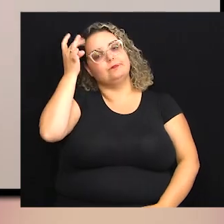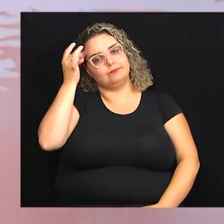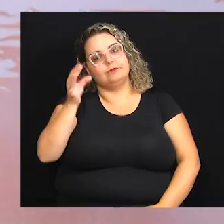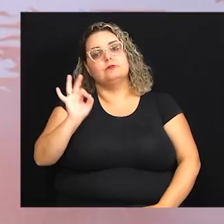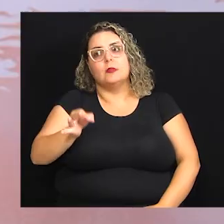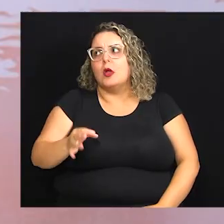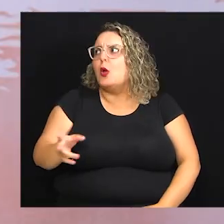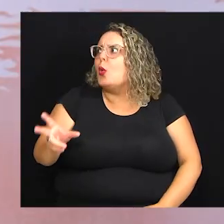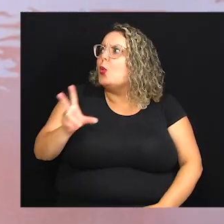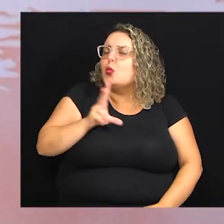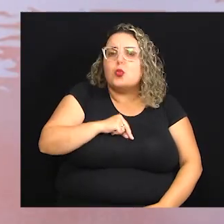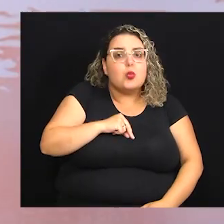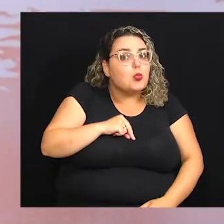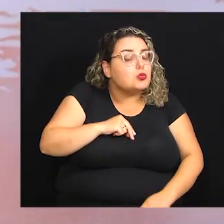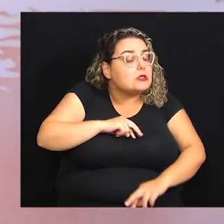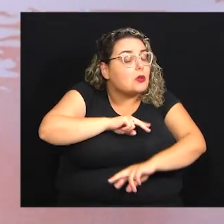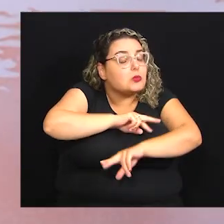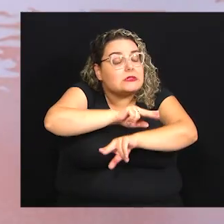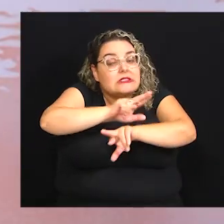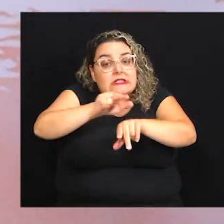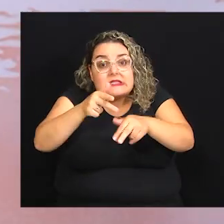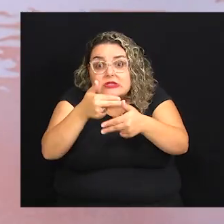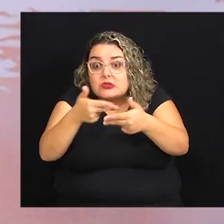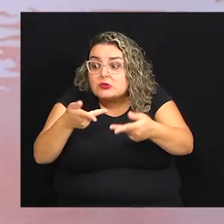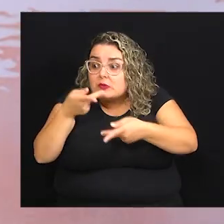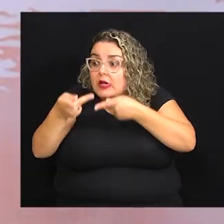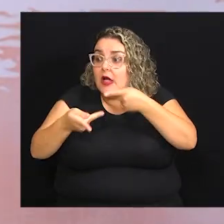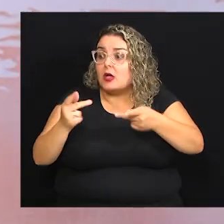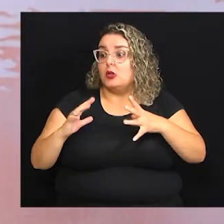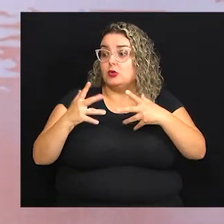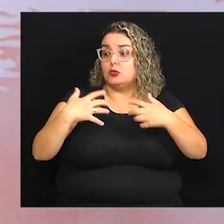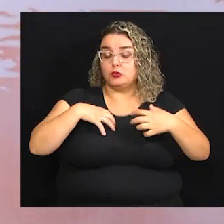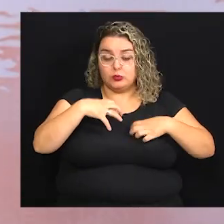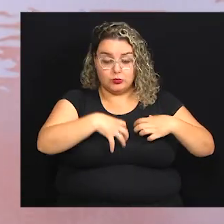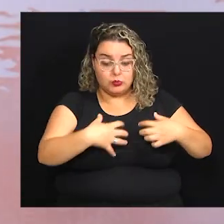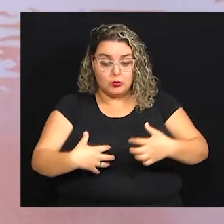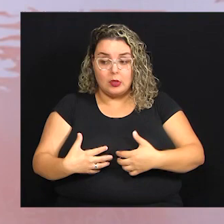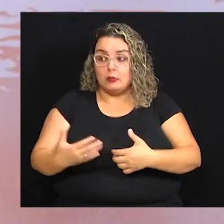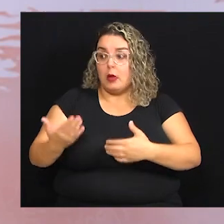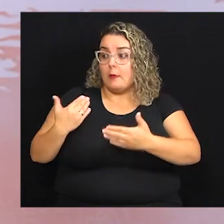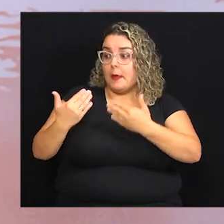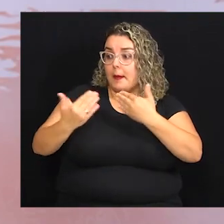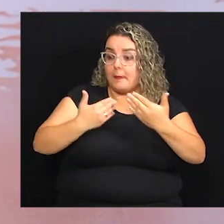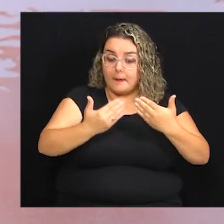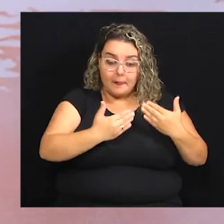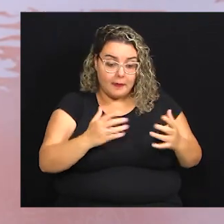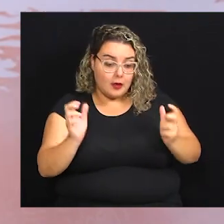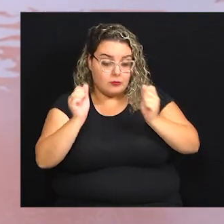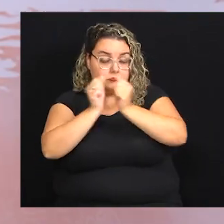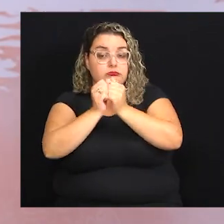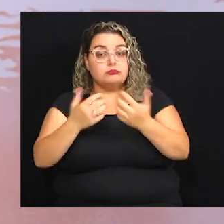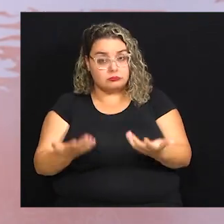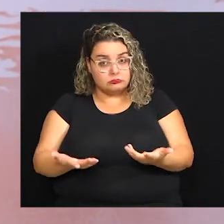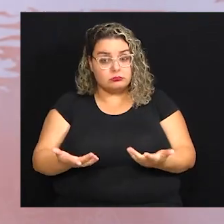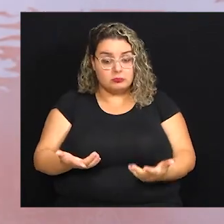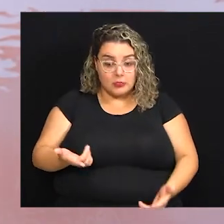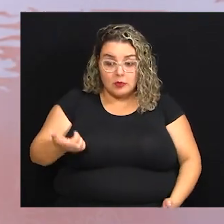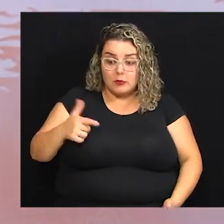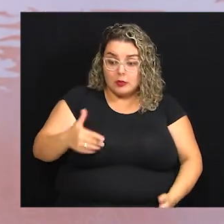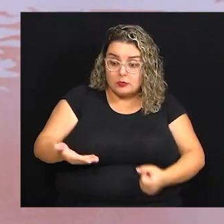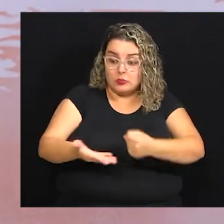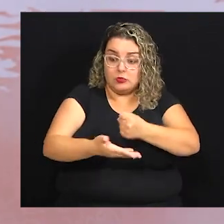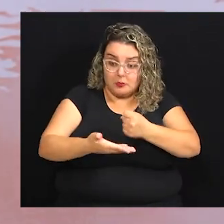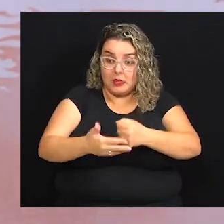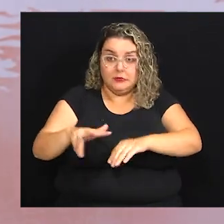certeza. Nossa, quanta coisa a gente está falando aqui, né? Como é que todo o nosso corpo conversa entre si para manter a